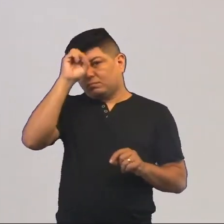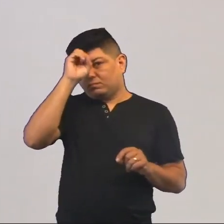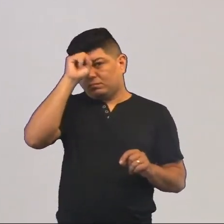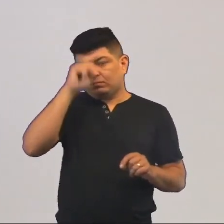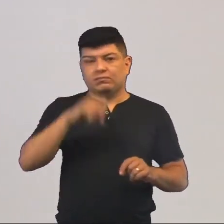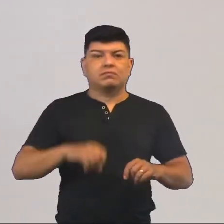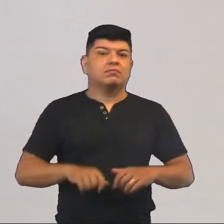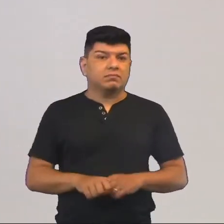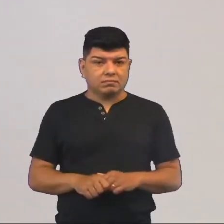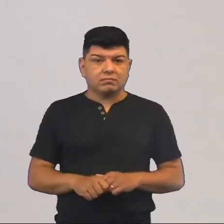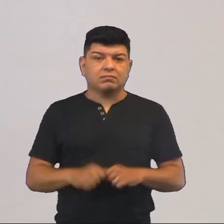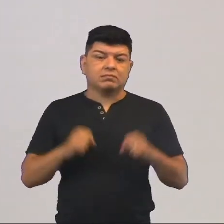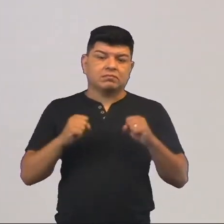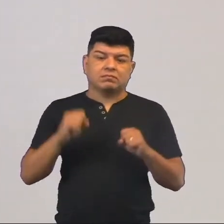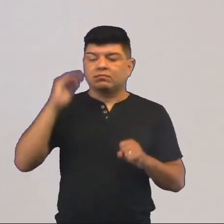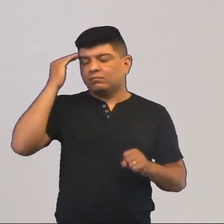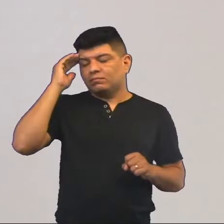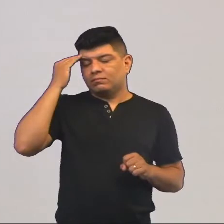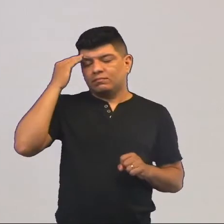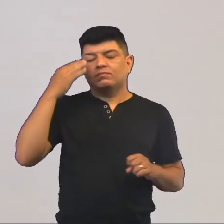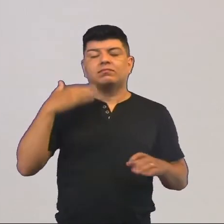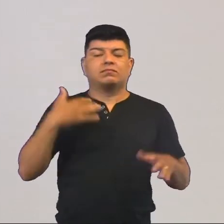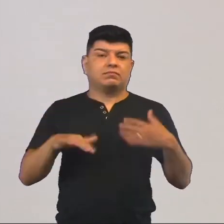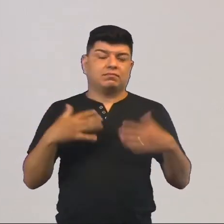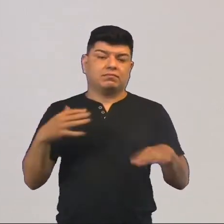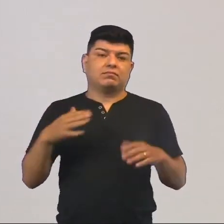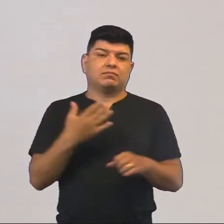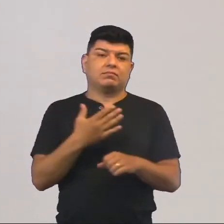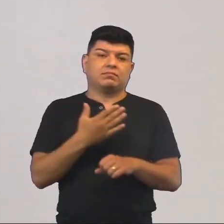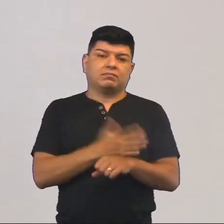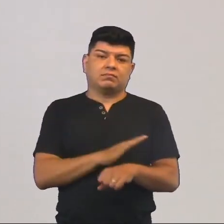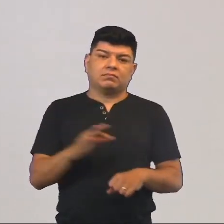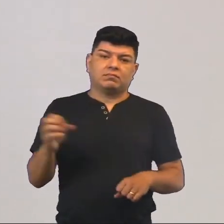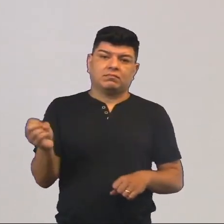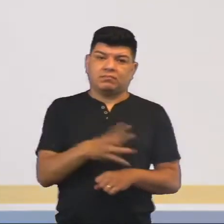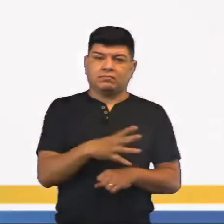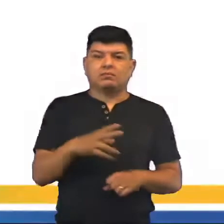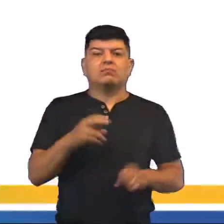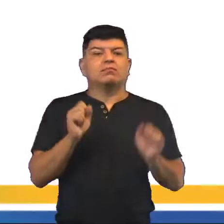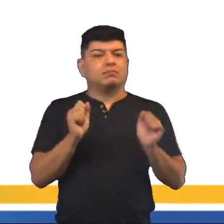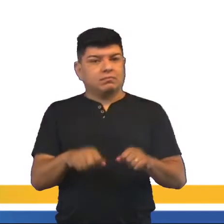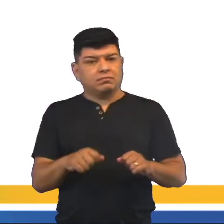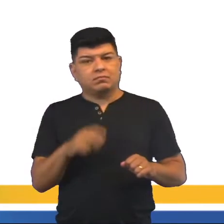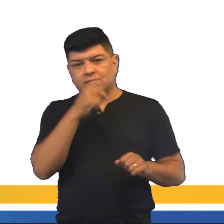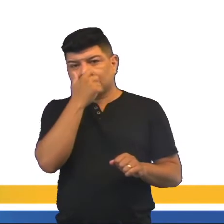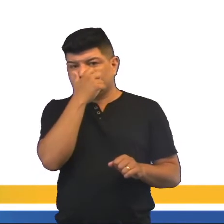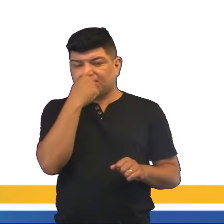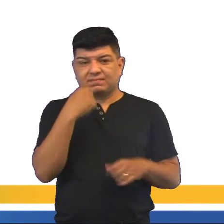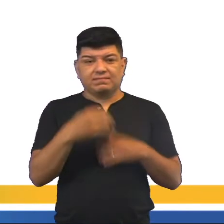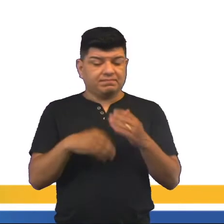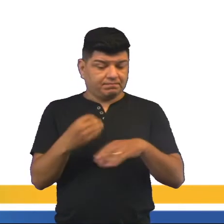aprendizado, né, para que ele possa entender aí esses novos mecanismos, né? Então ele era capaz de